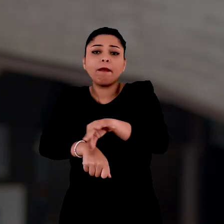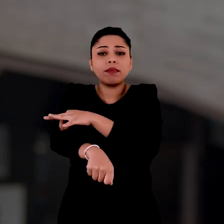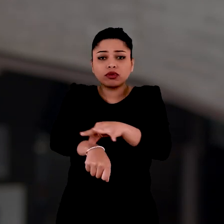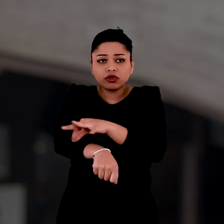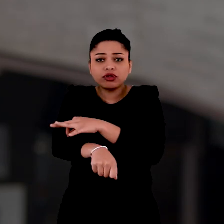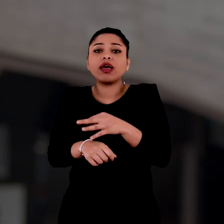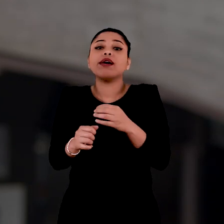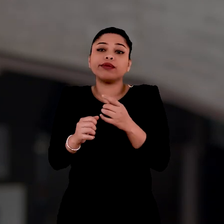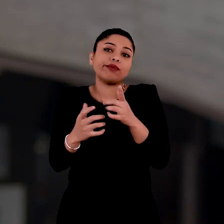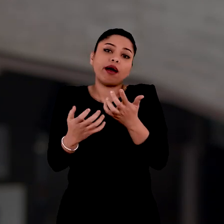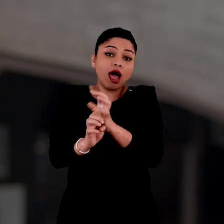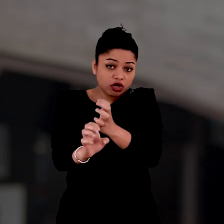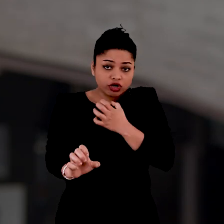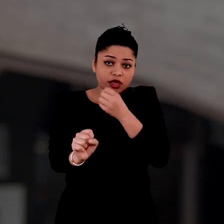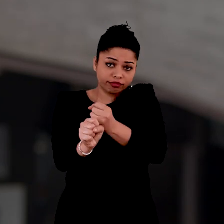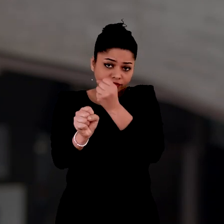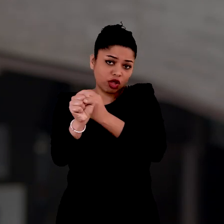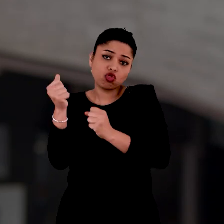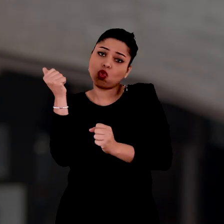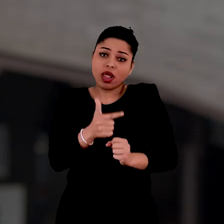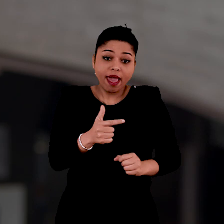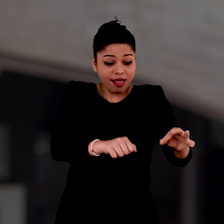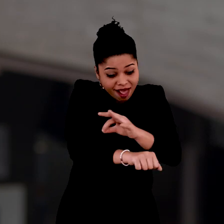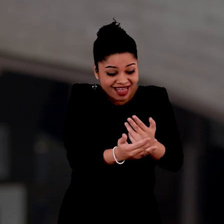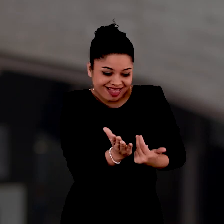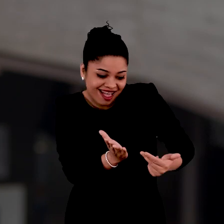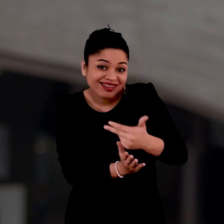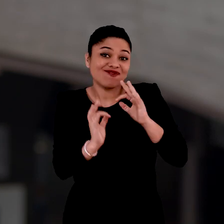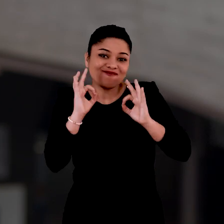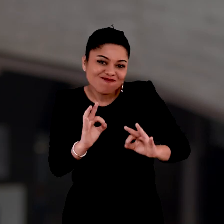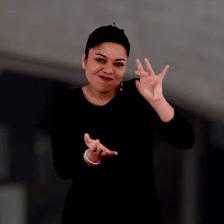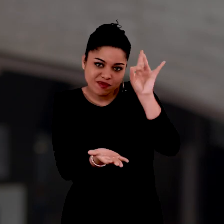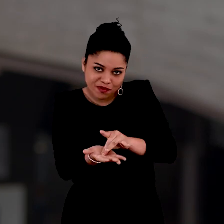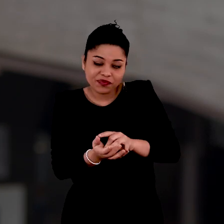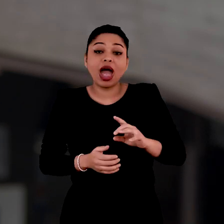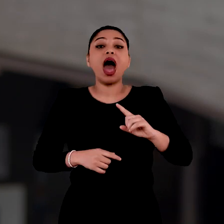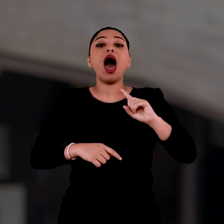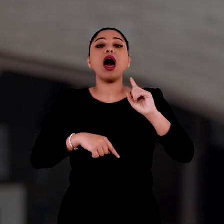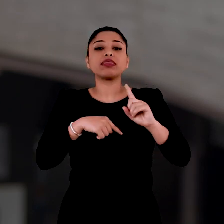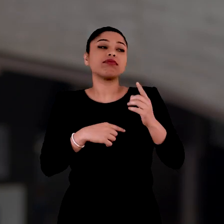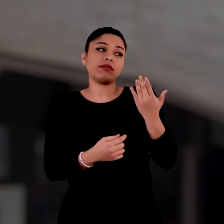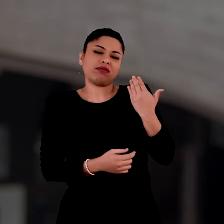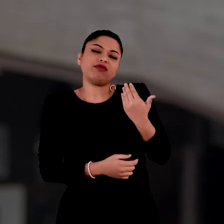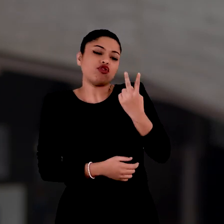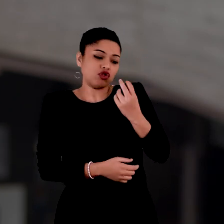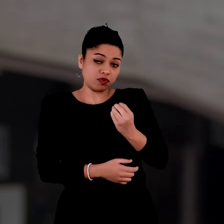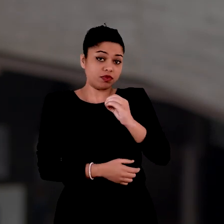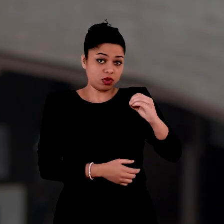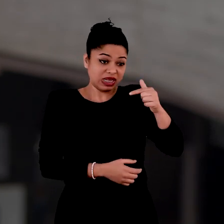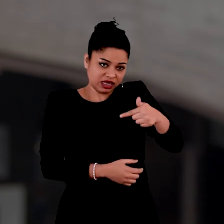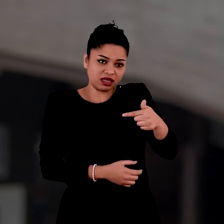aproximar dessa arquitetura mais autoral com alguns projetos, e é em 2015 que o Leon sai